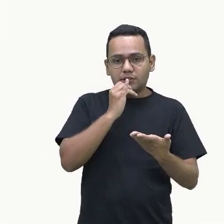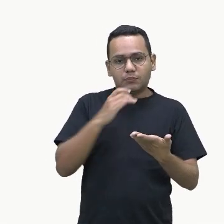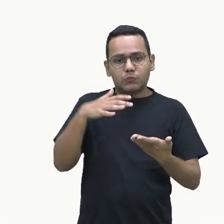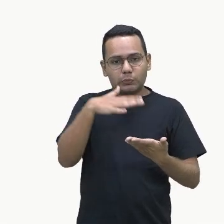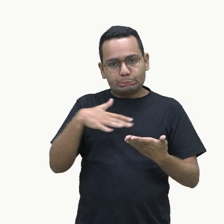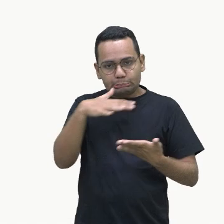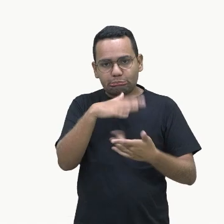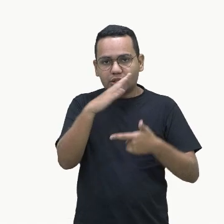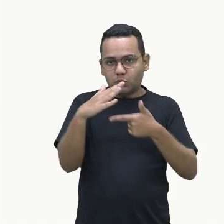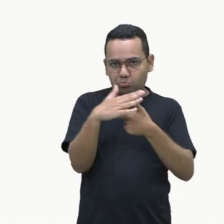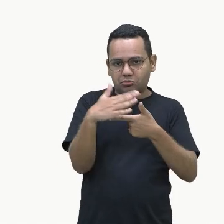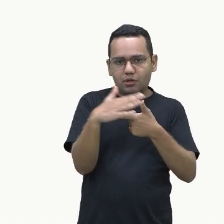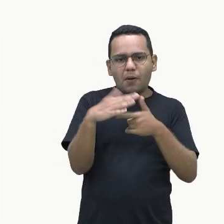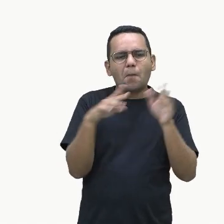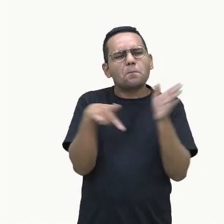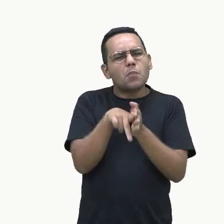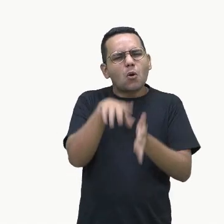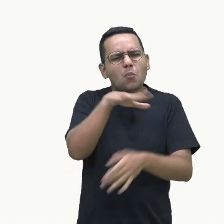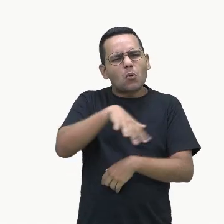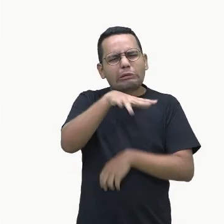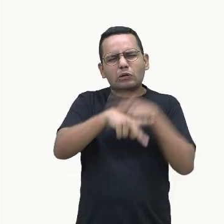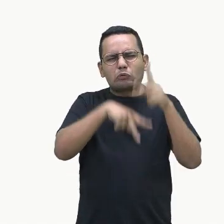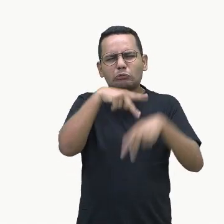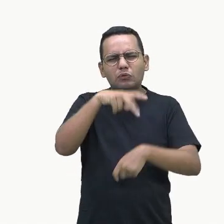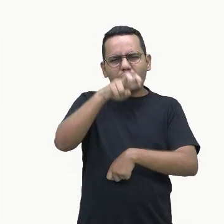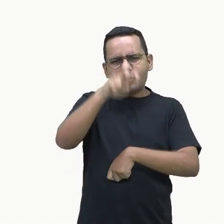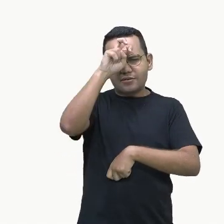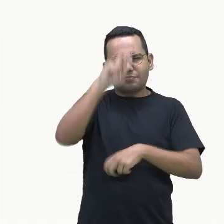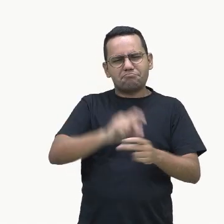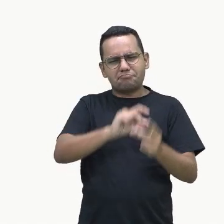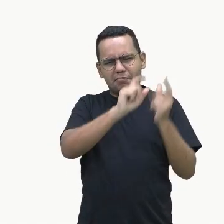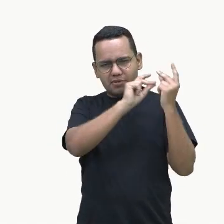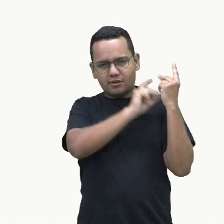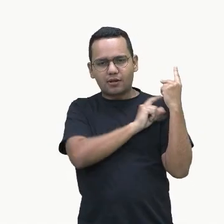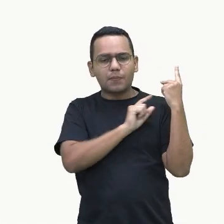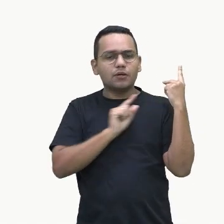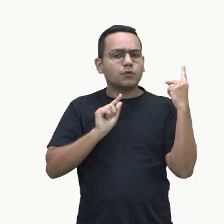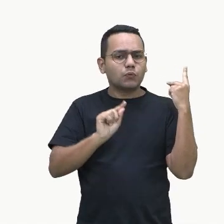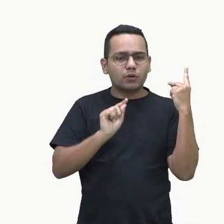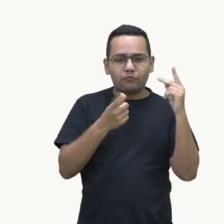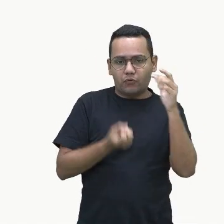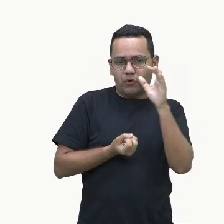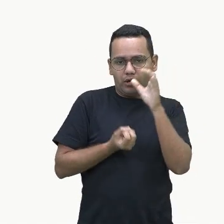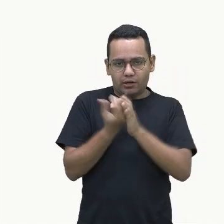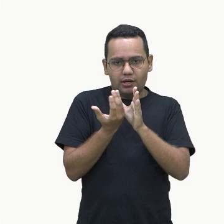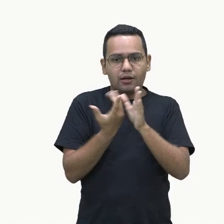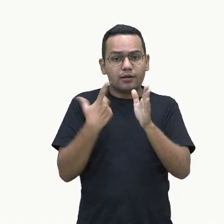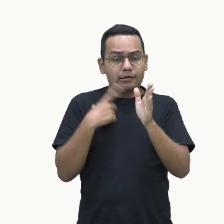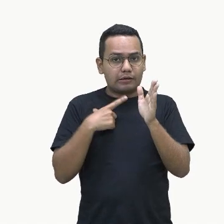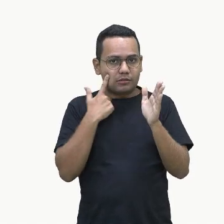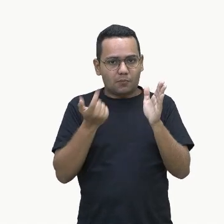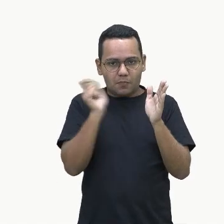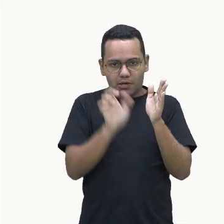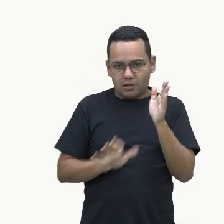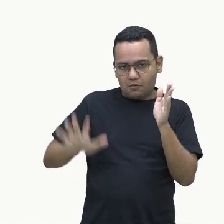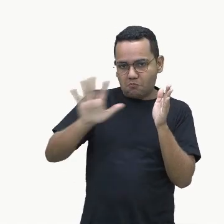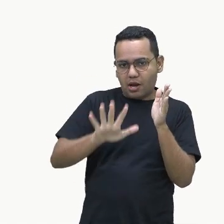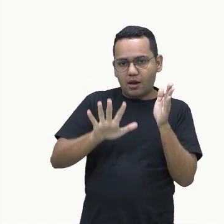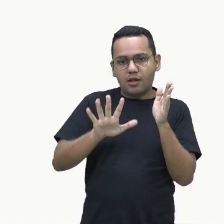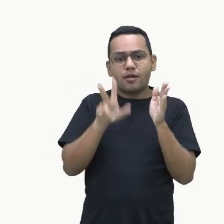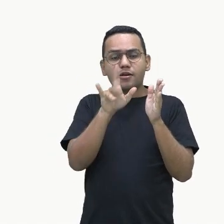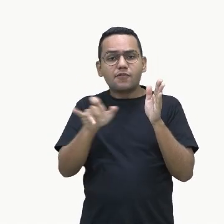construindo quadrados sobre os lados desse triângulo, podemos obter a figura a seguir, que nos permite estabelecer